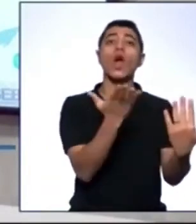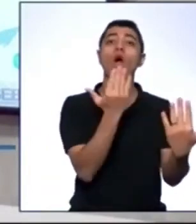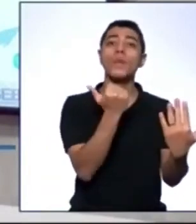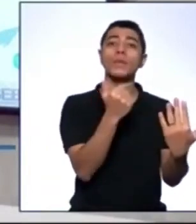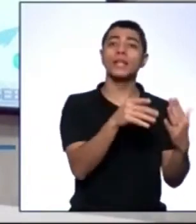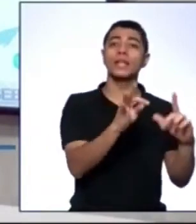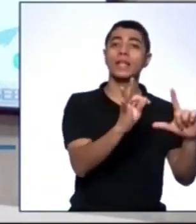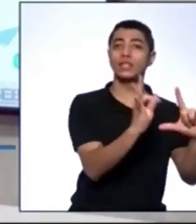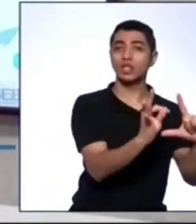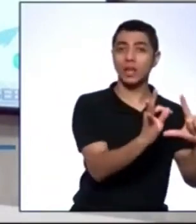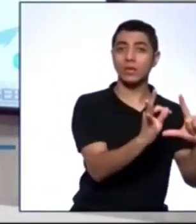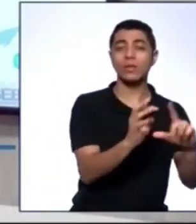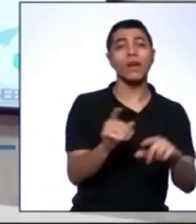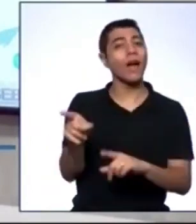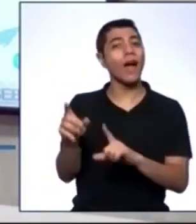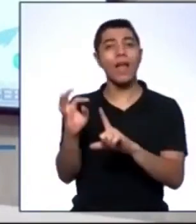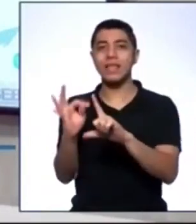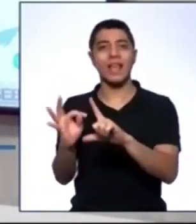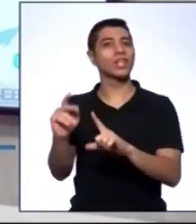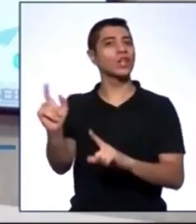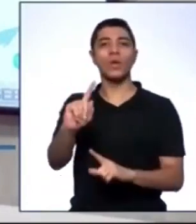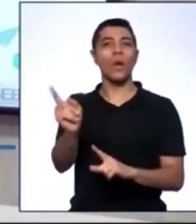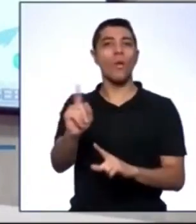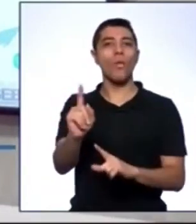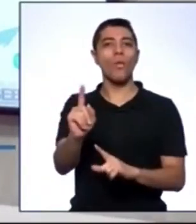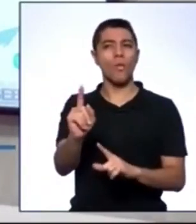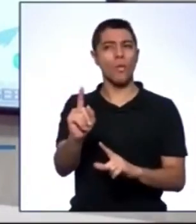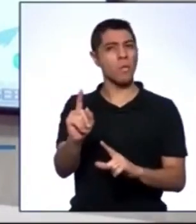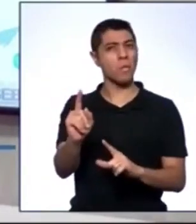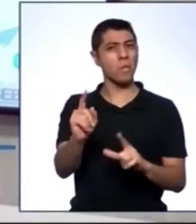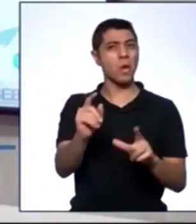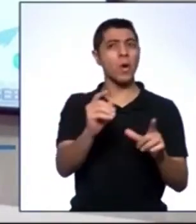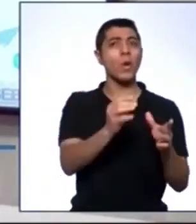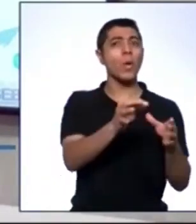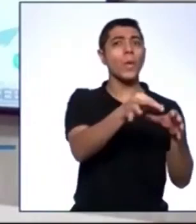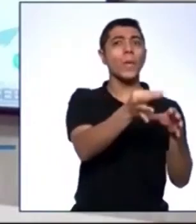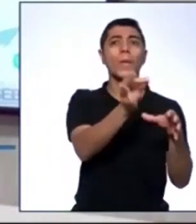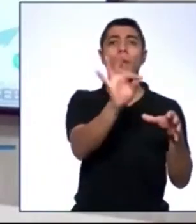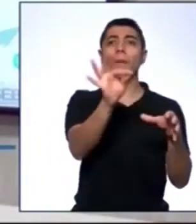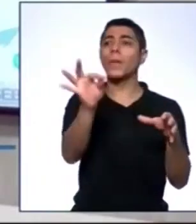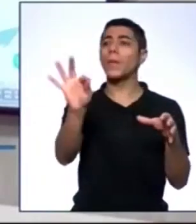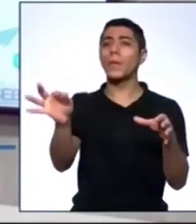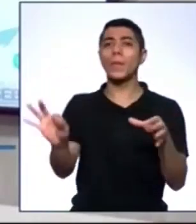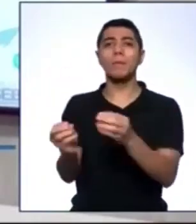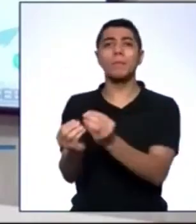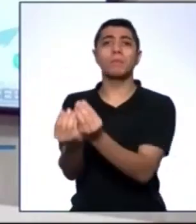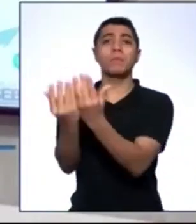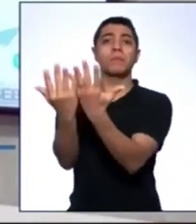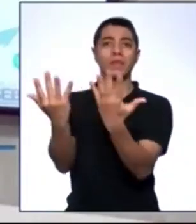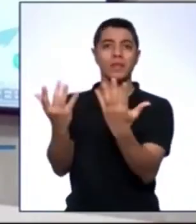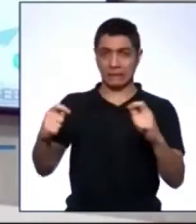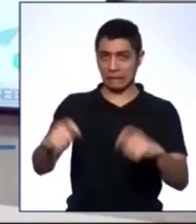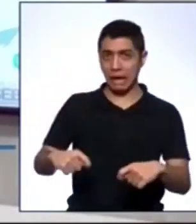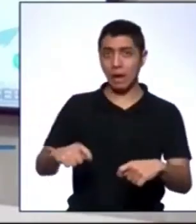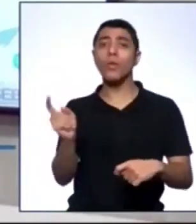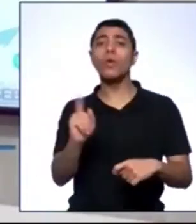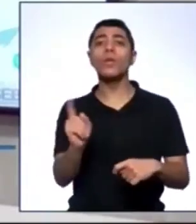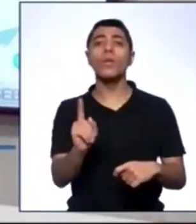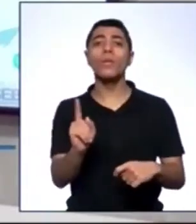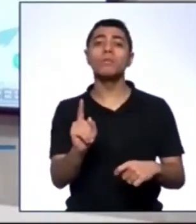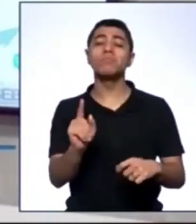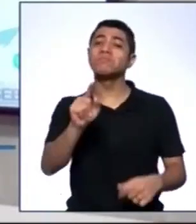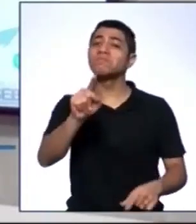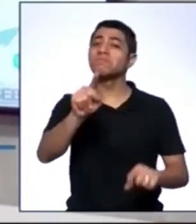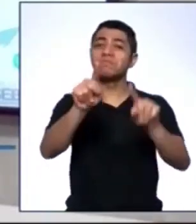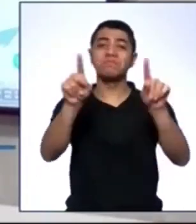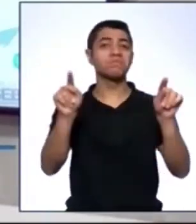São perguntas que qual é o grau de resposta que nós temos? É uma interrogação, porque a quantidade de pesquisas que se